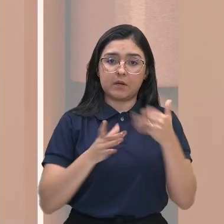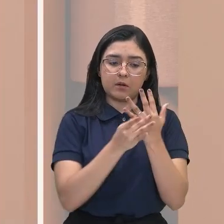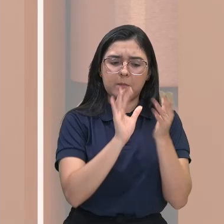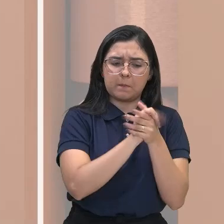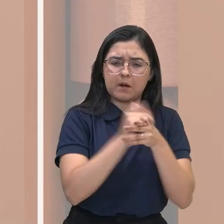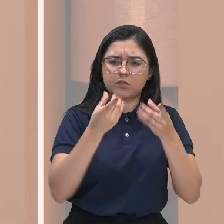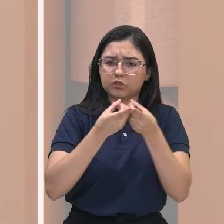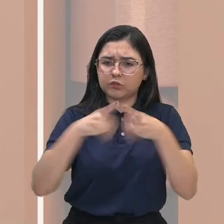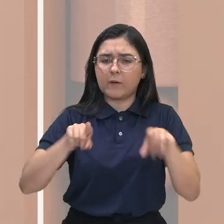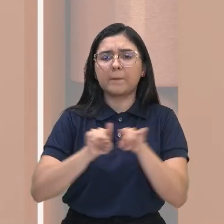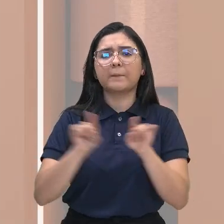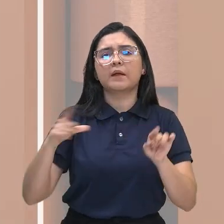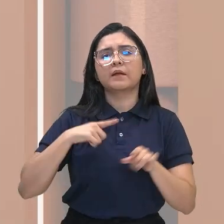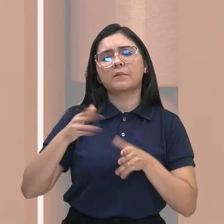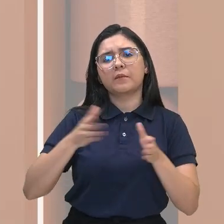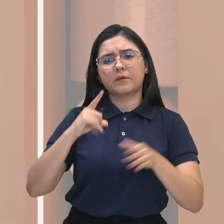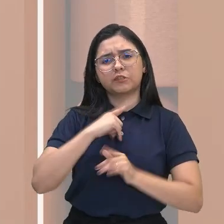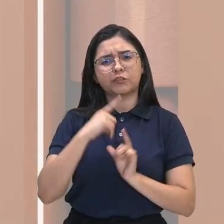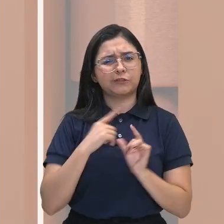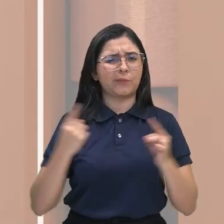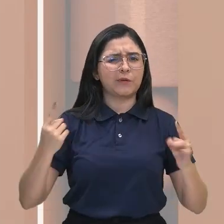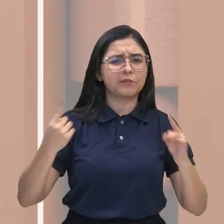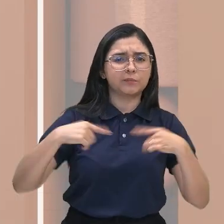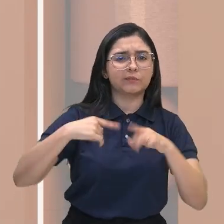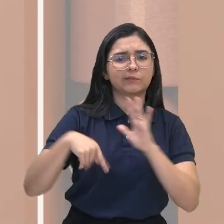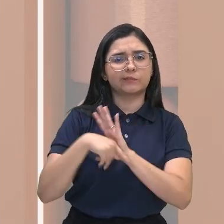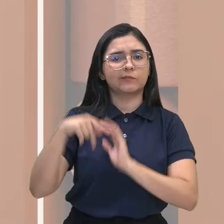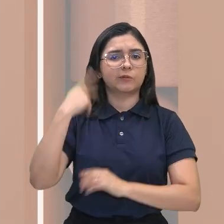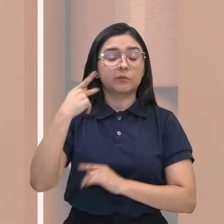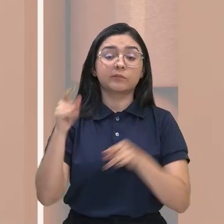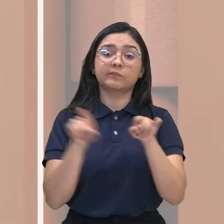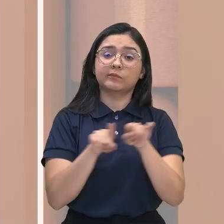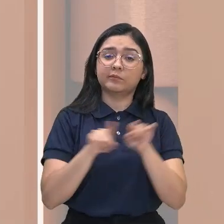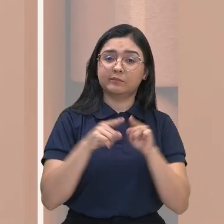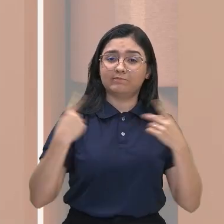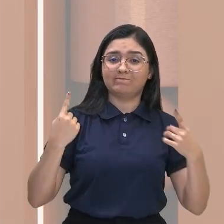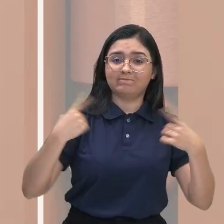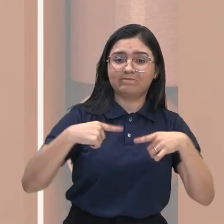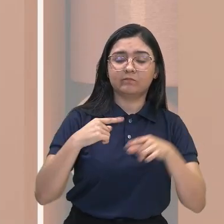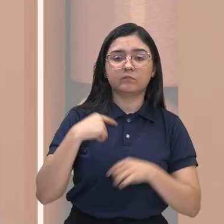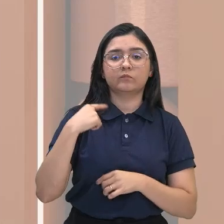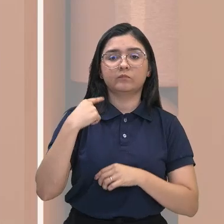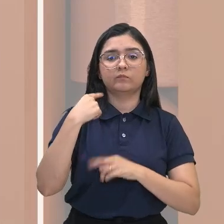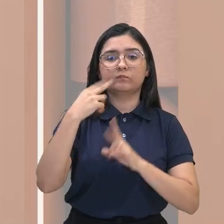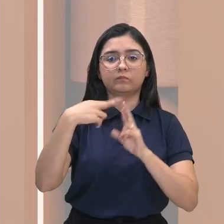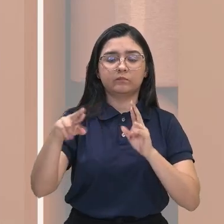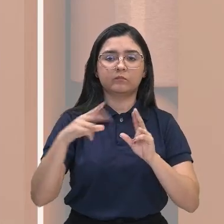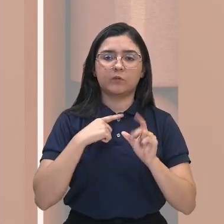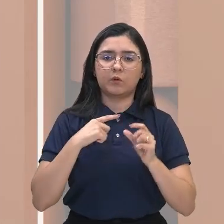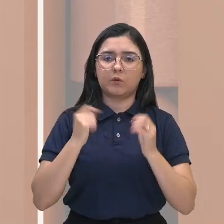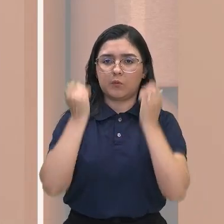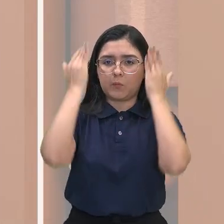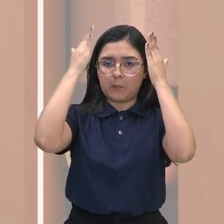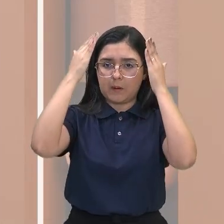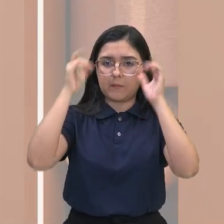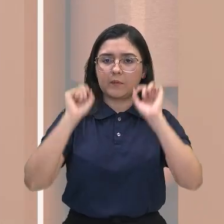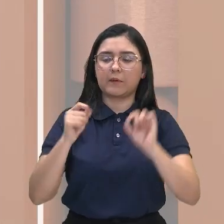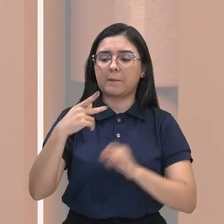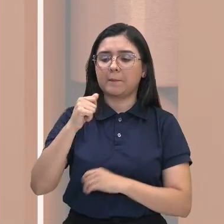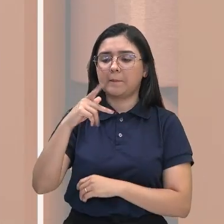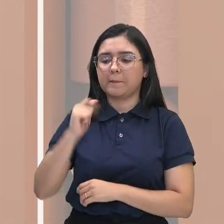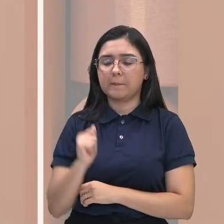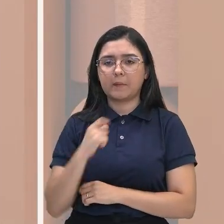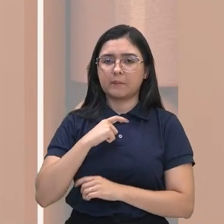Como naquele momento existia toda uma disputa política, além de disputa religiosa, o Papa resolveu não conceder